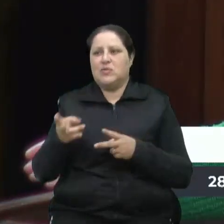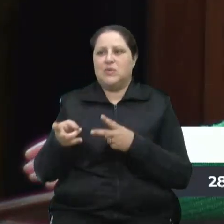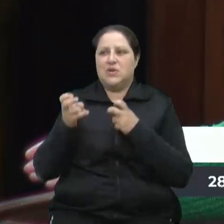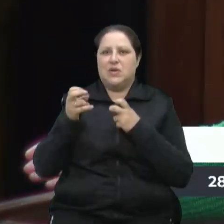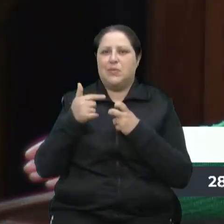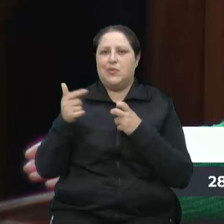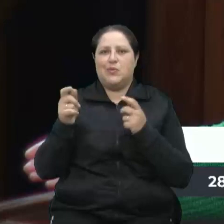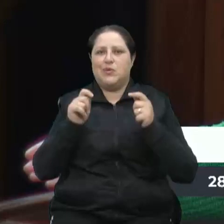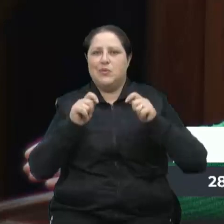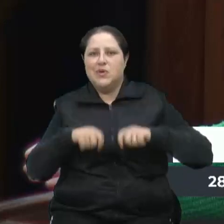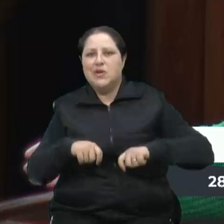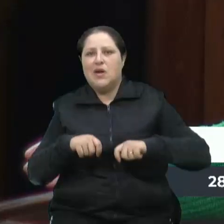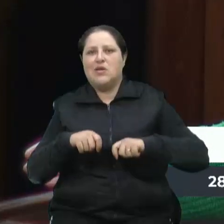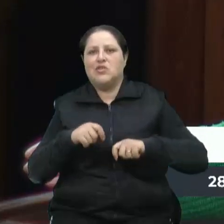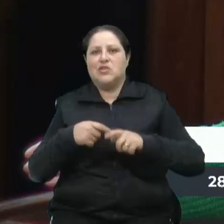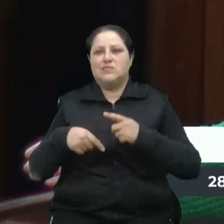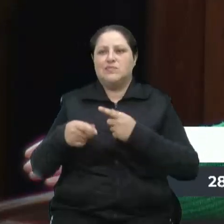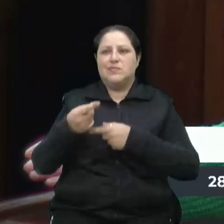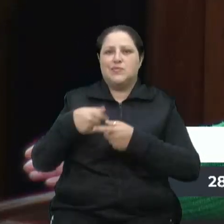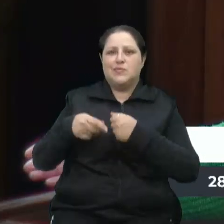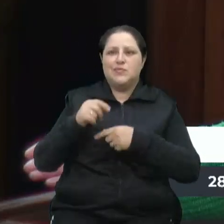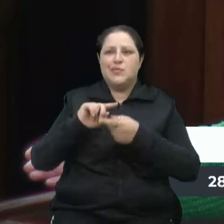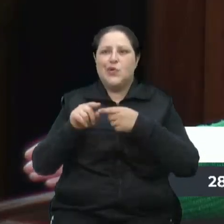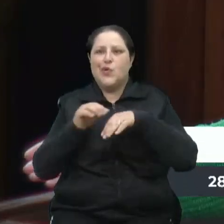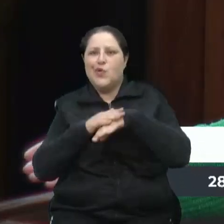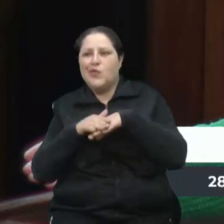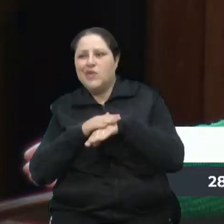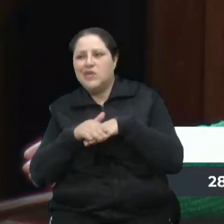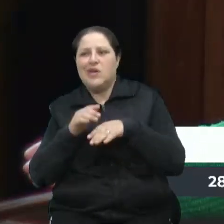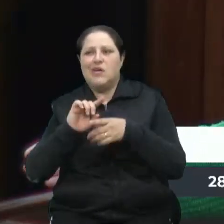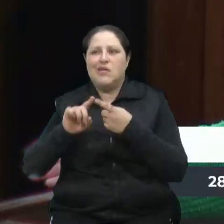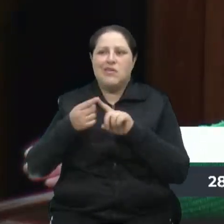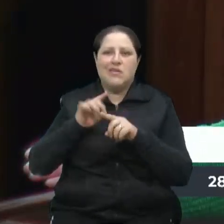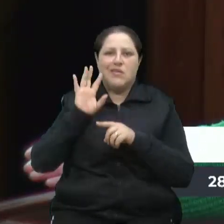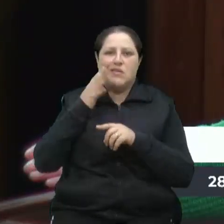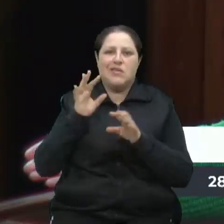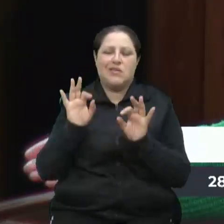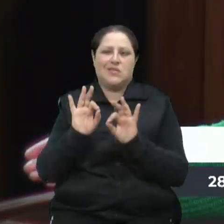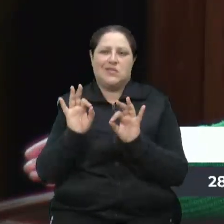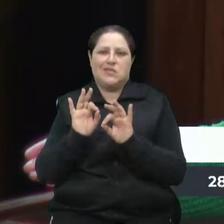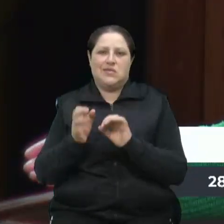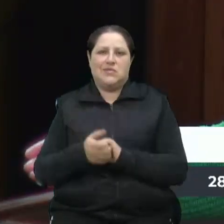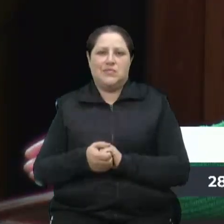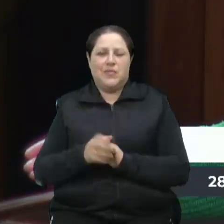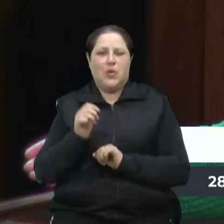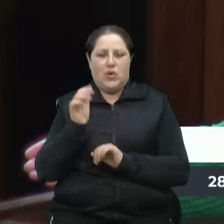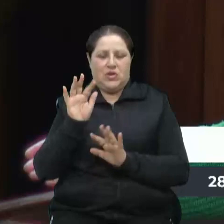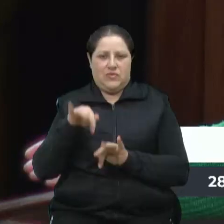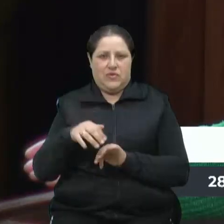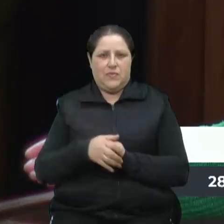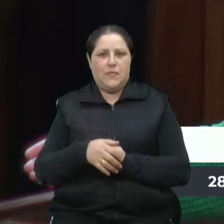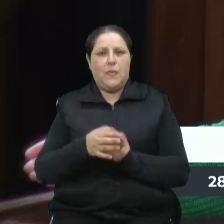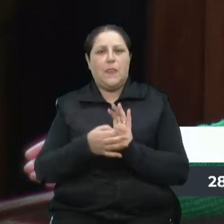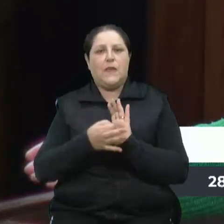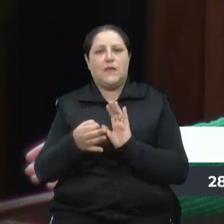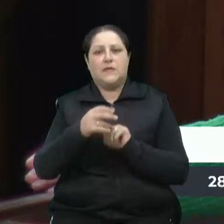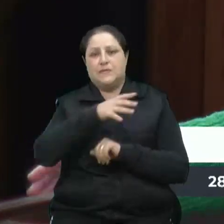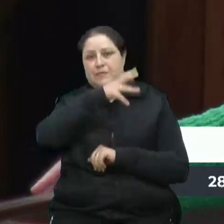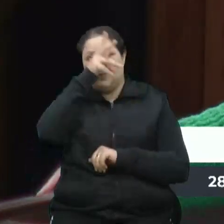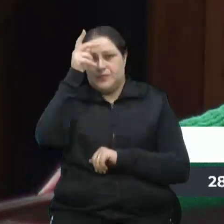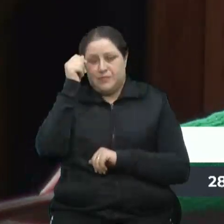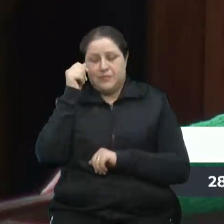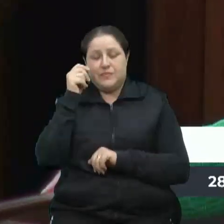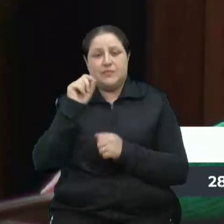mais possibilidade de negociação entre as partes. Para finalizar, gostaria de sugerir que a prefeitura adotasse